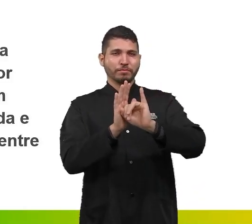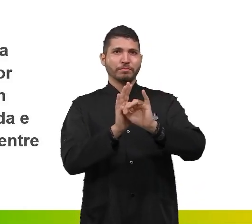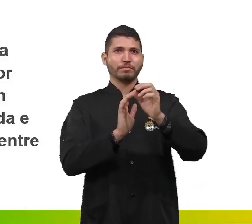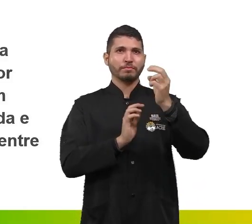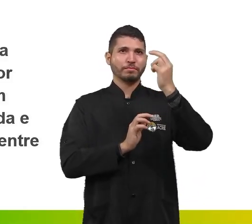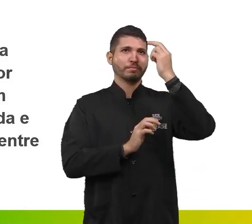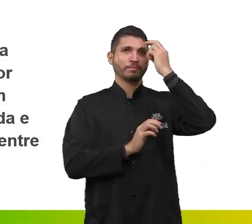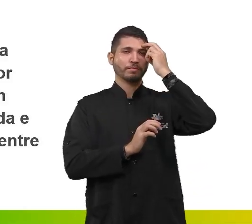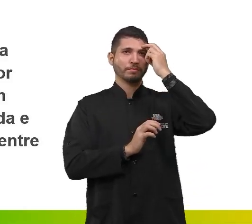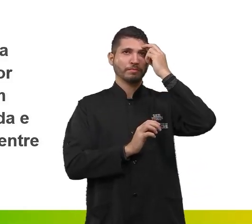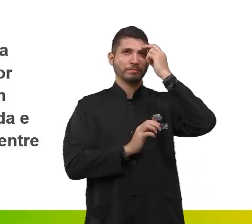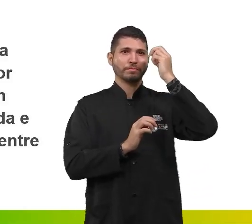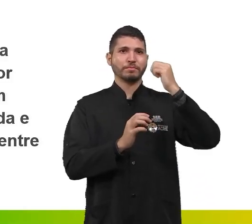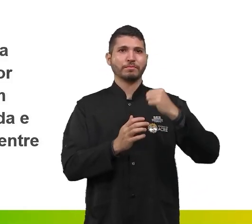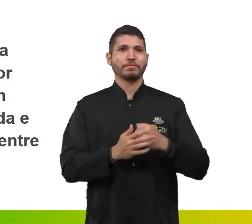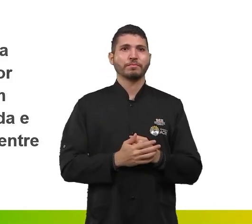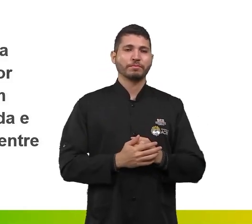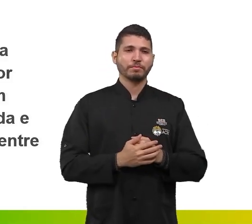cultural